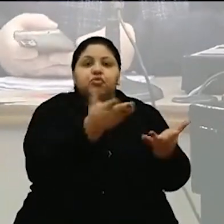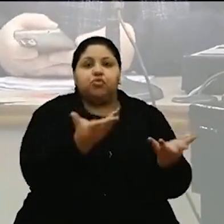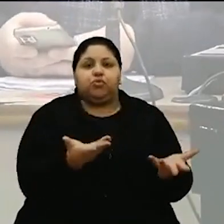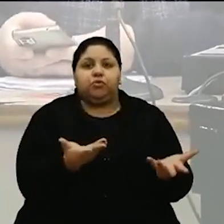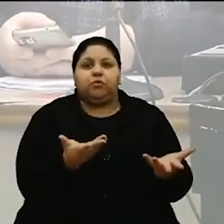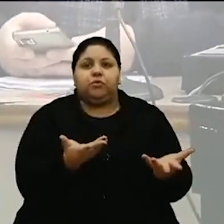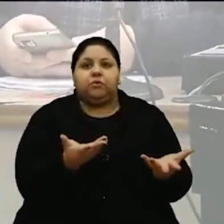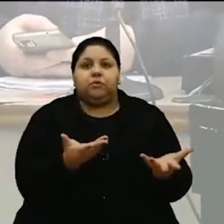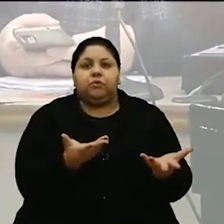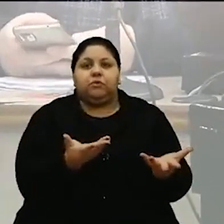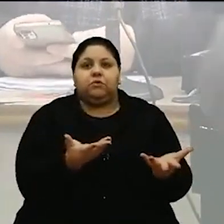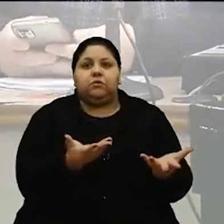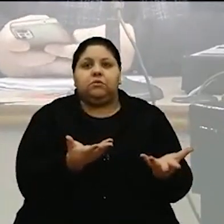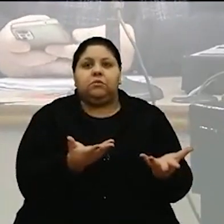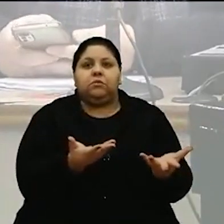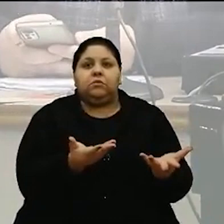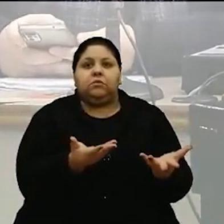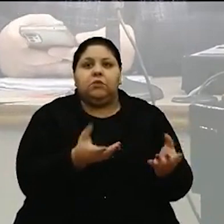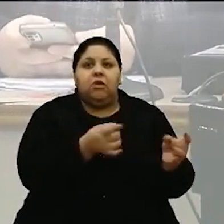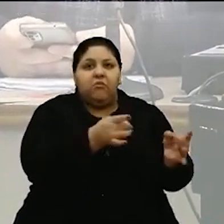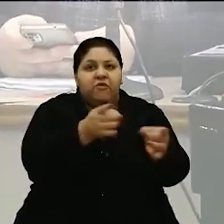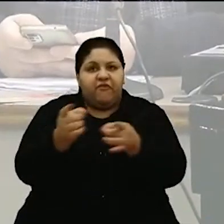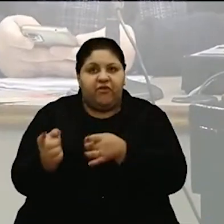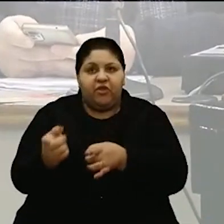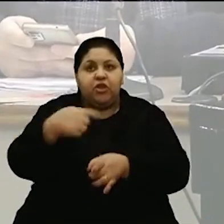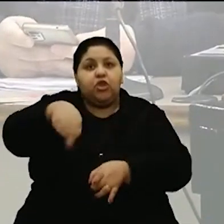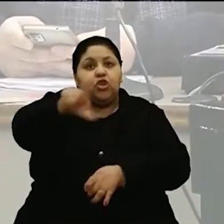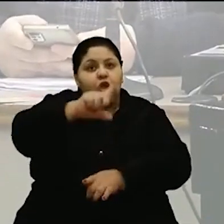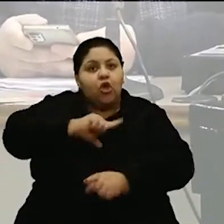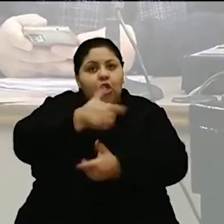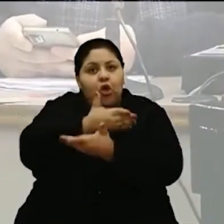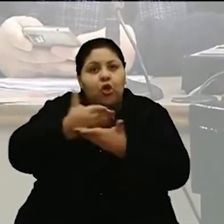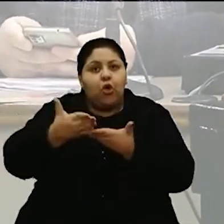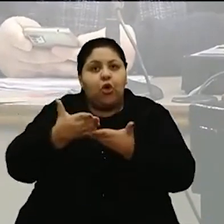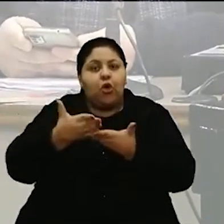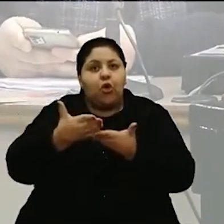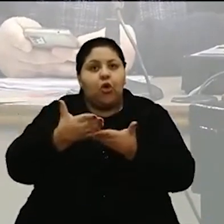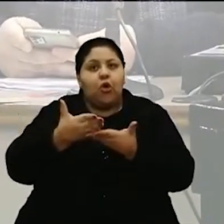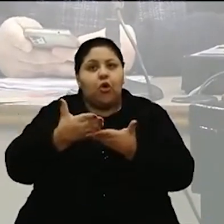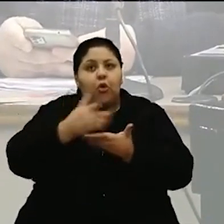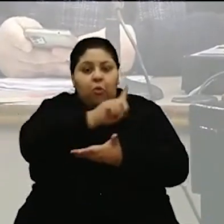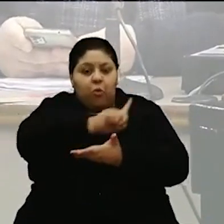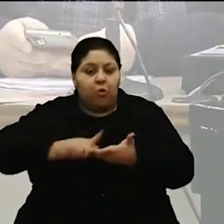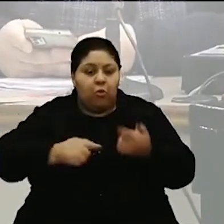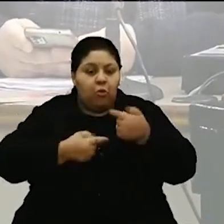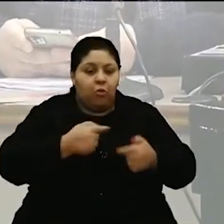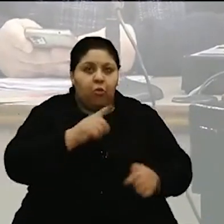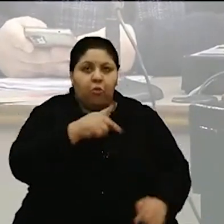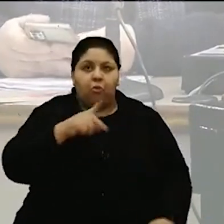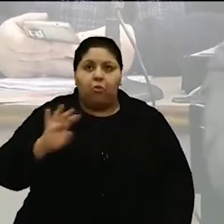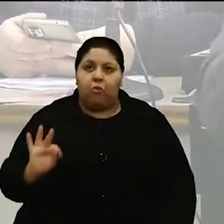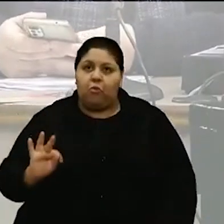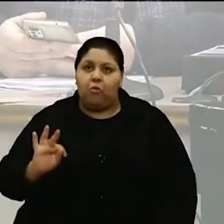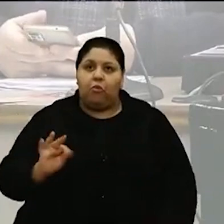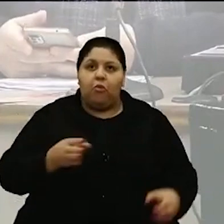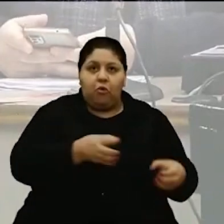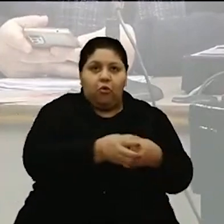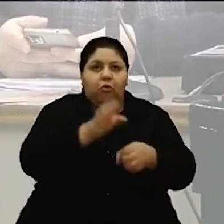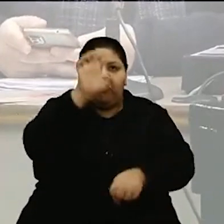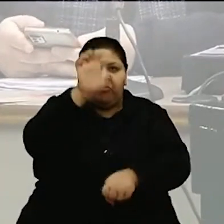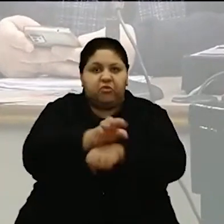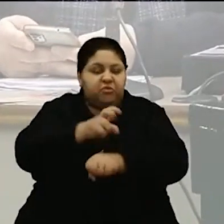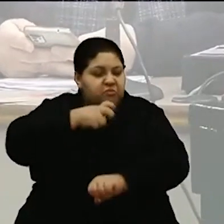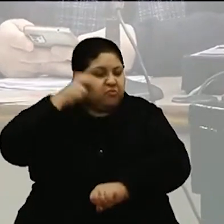para sustentar o narcotráfico. Mas nós estamos partindo com esse desgoverno do PT para o narco-estado mesmo. É uma